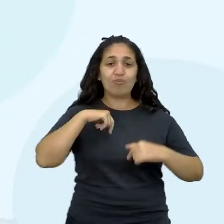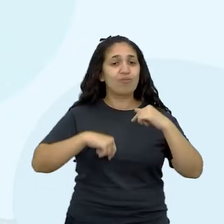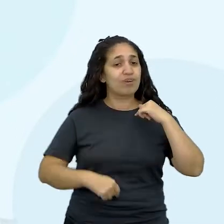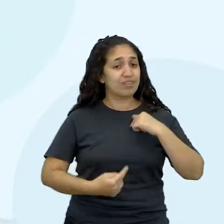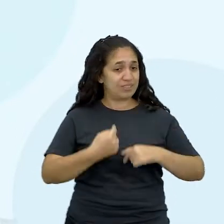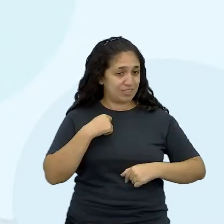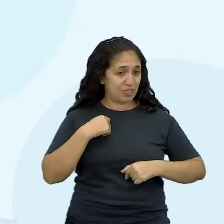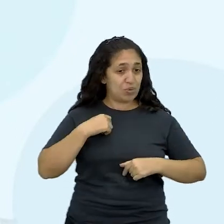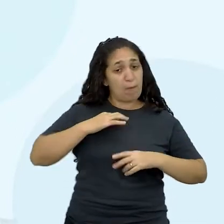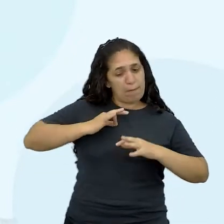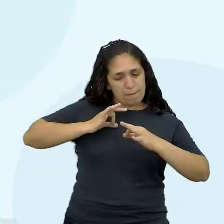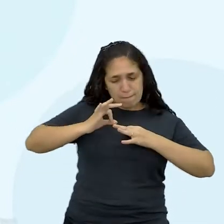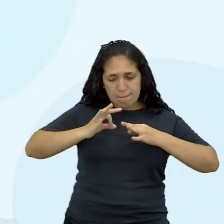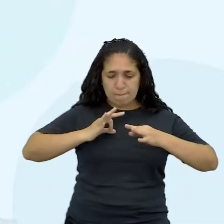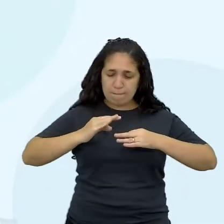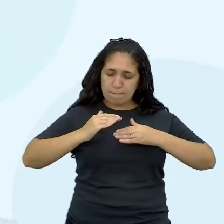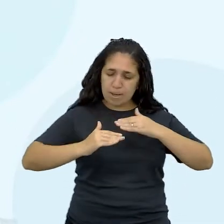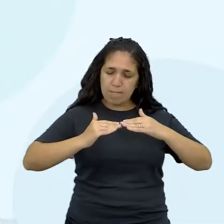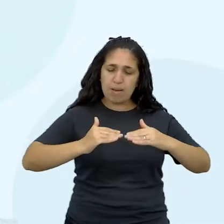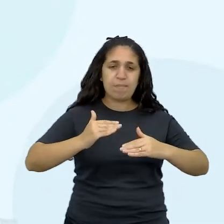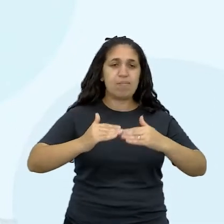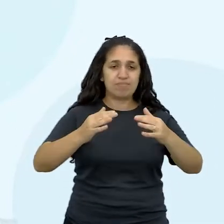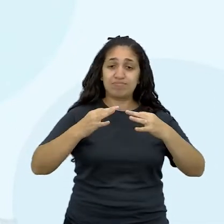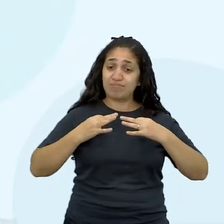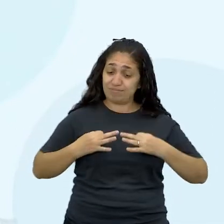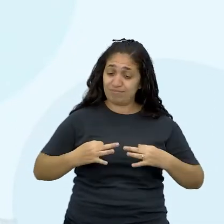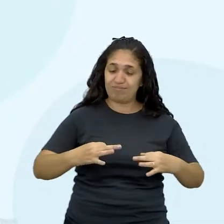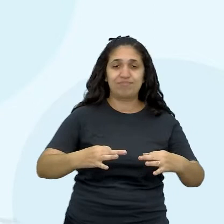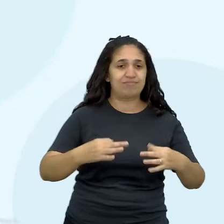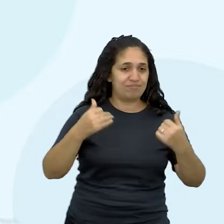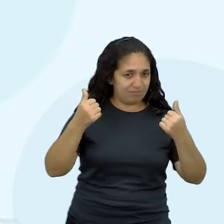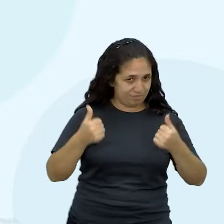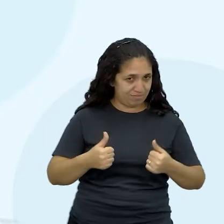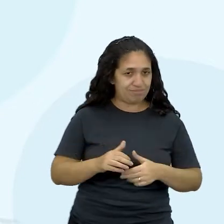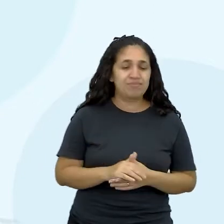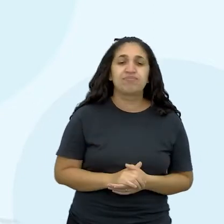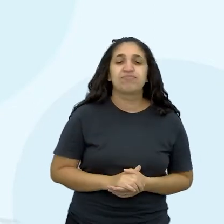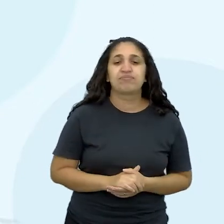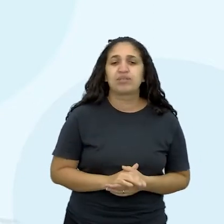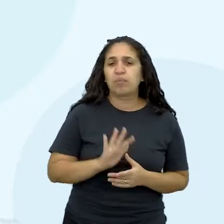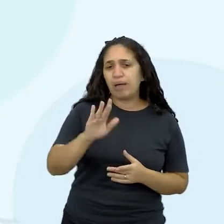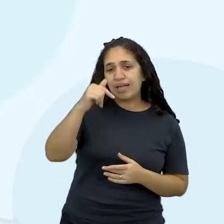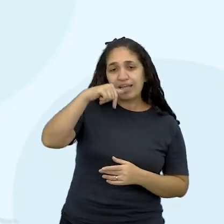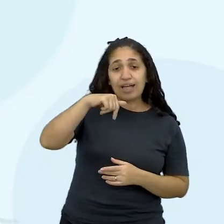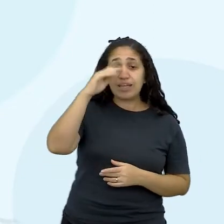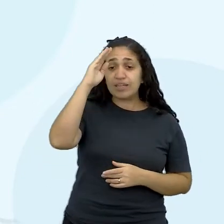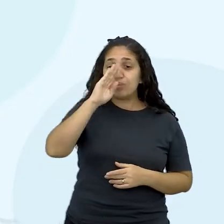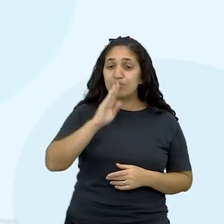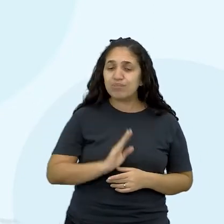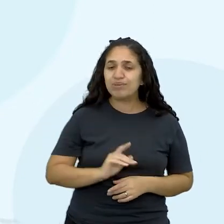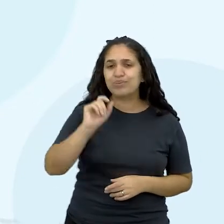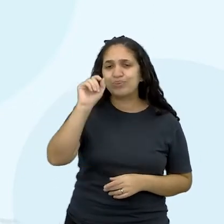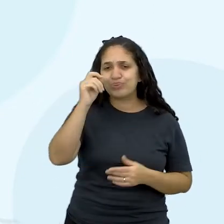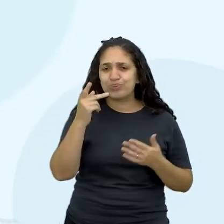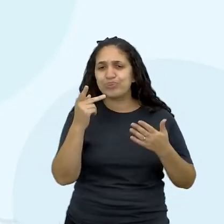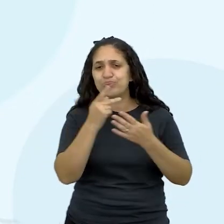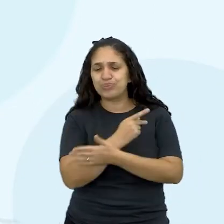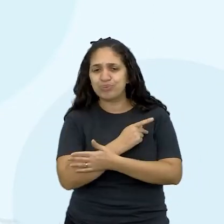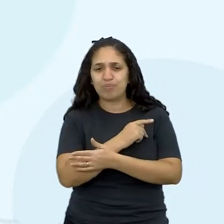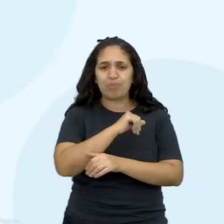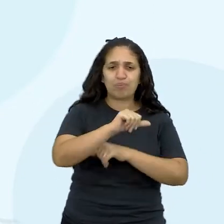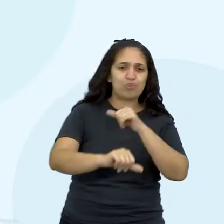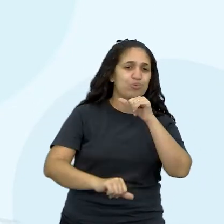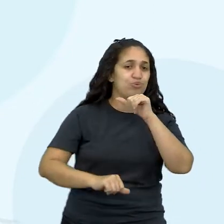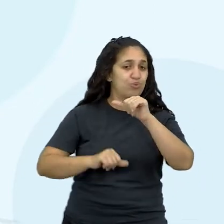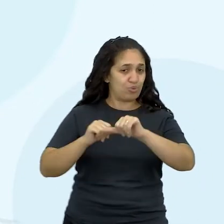ele funcione da melhor forma possível. Só que aqui no Brasil houve o inverso.